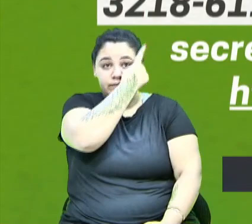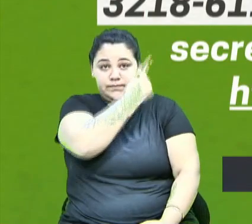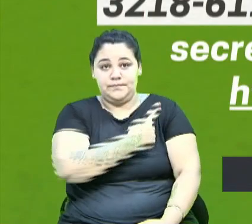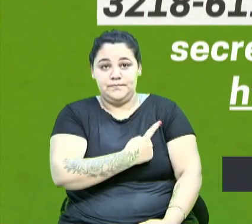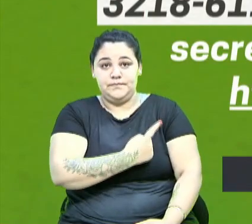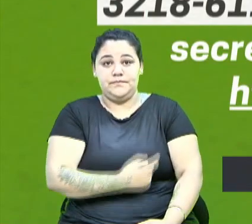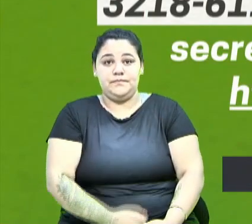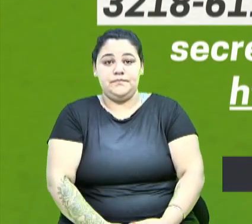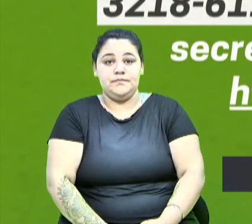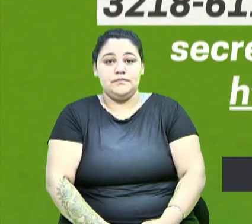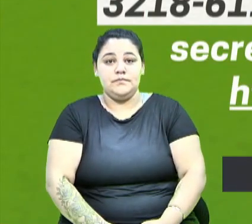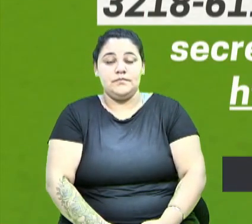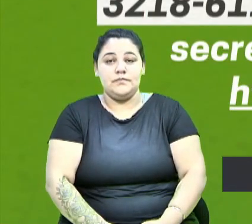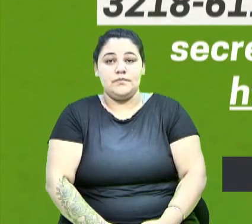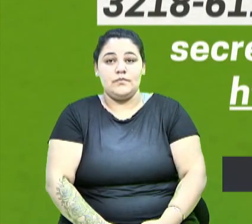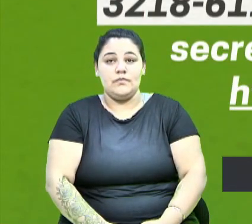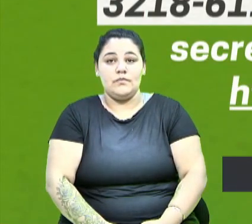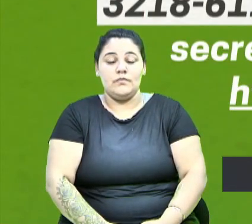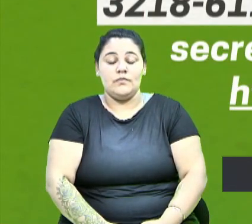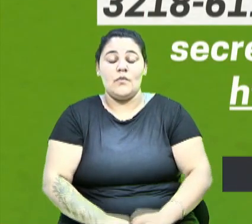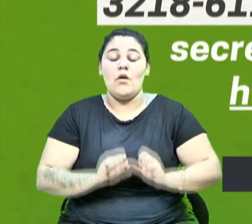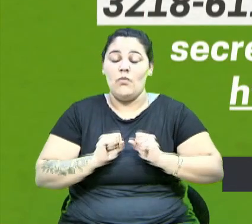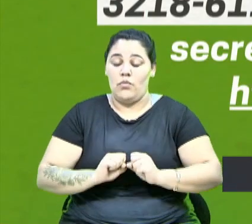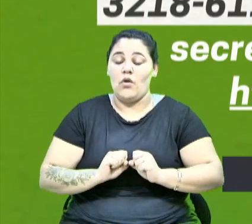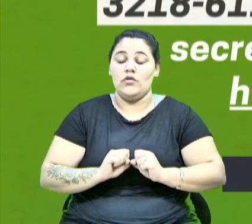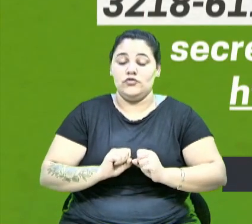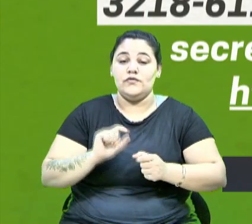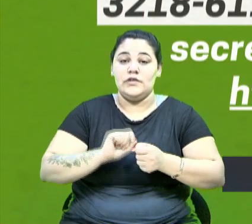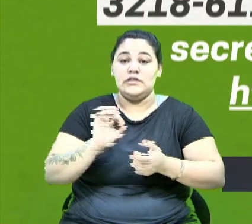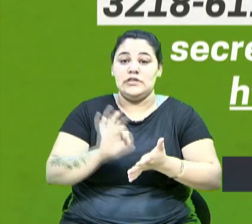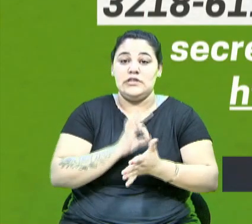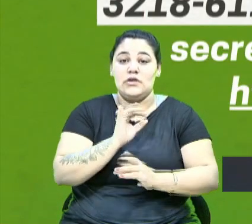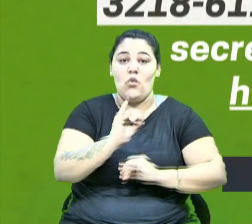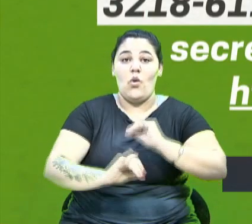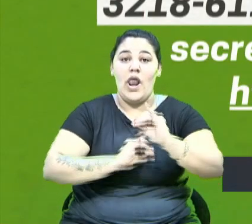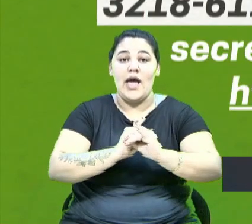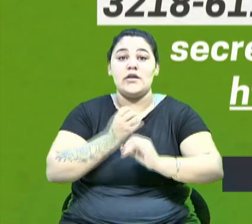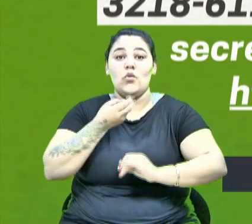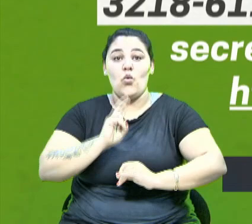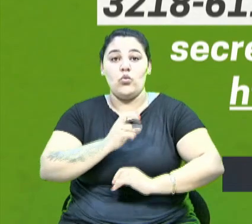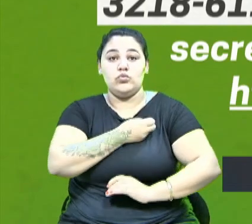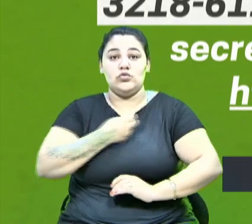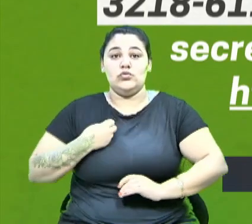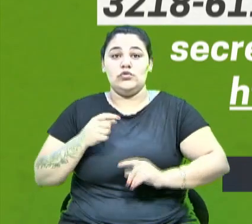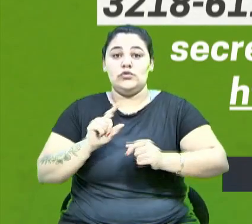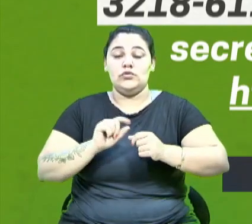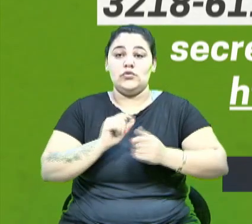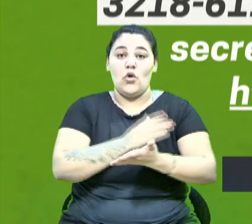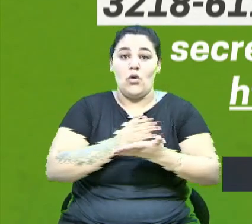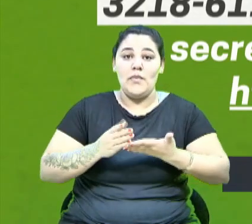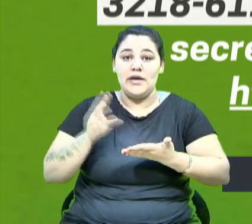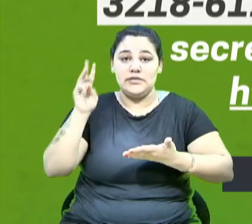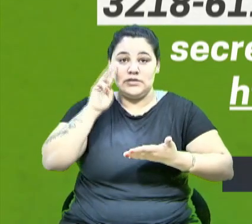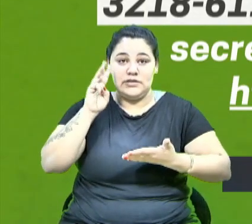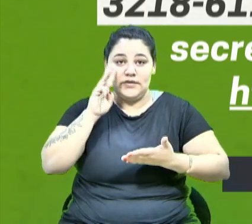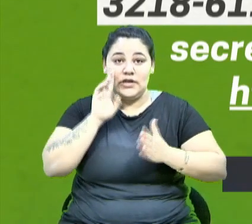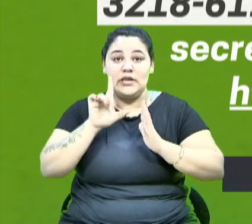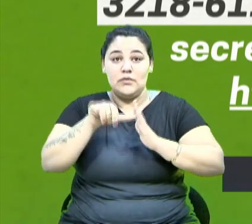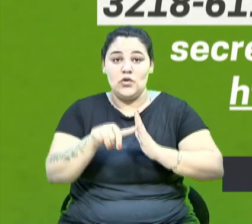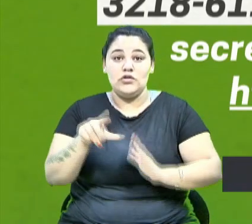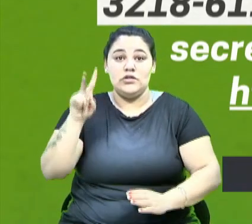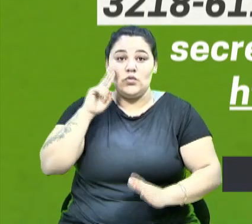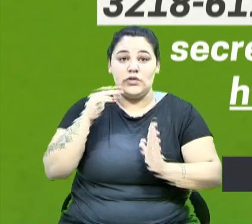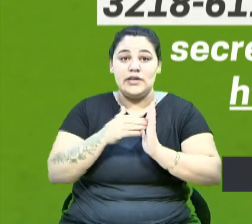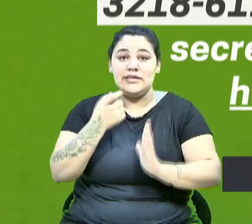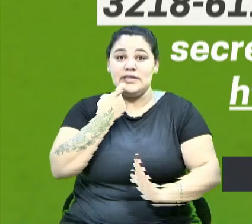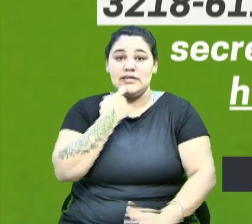aqui, pode se inscrever de forma online ou pelo número, faça o agendamento a partir de terça-feira, de segunda a sexta-feira, das 10 às